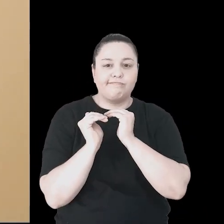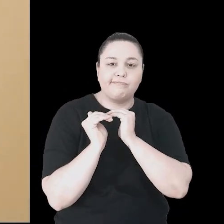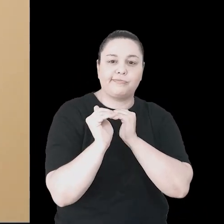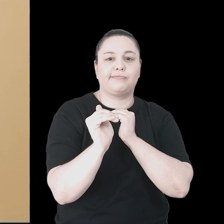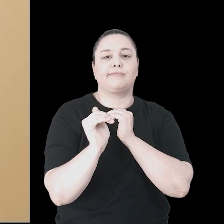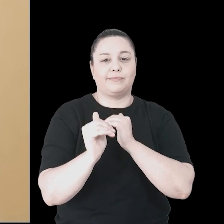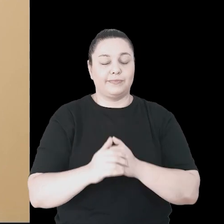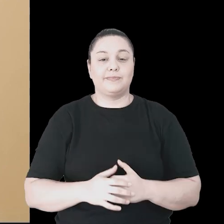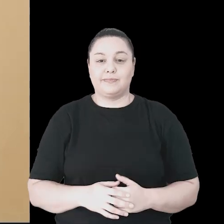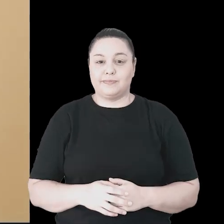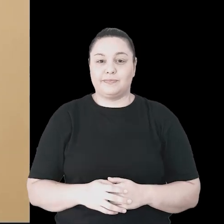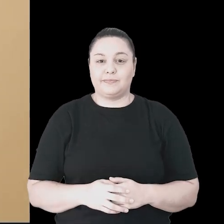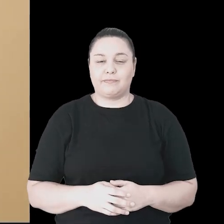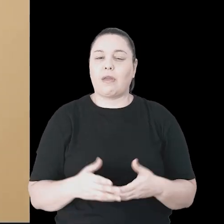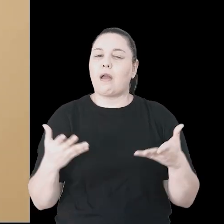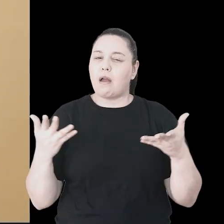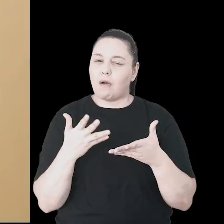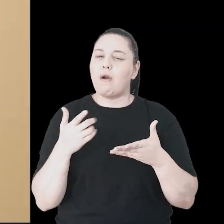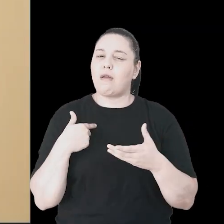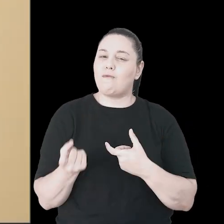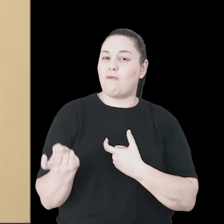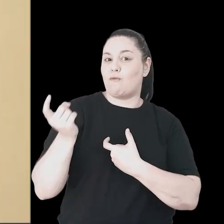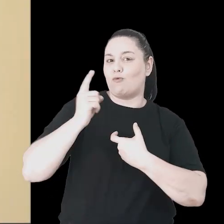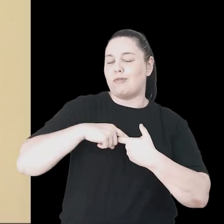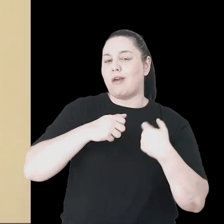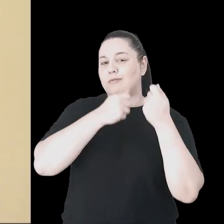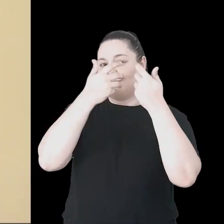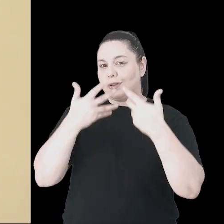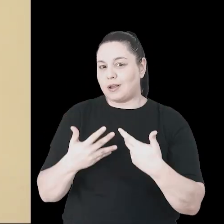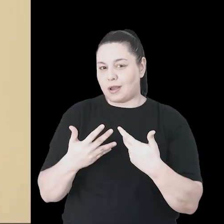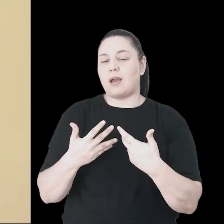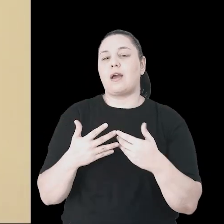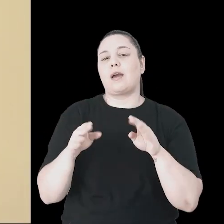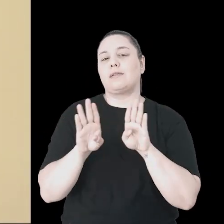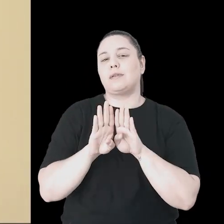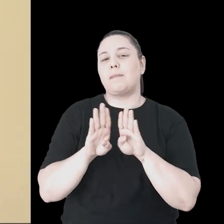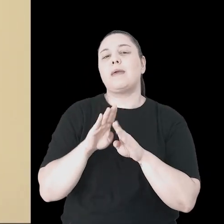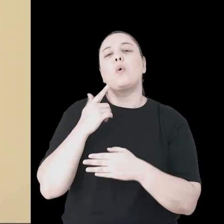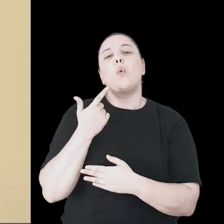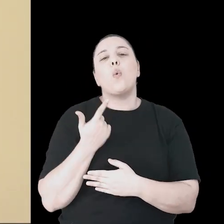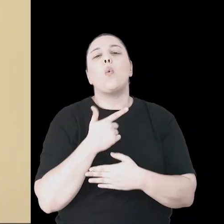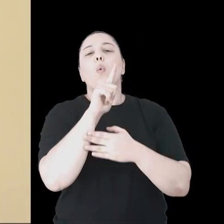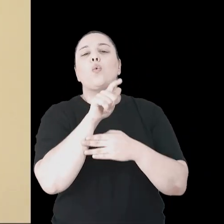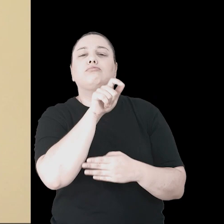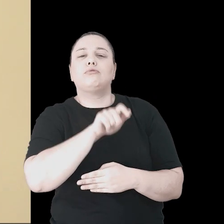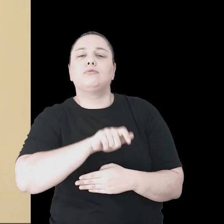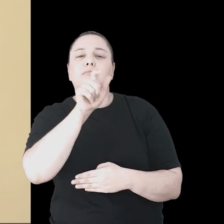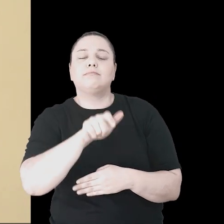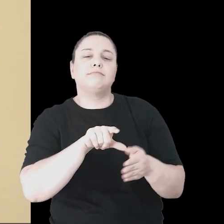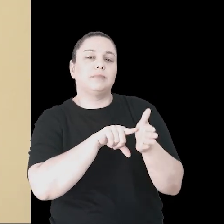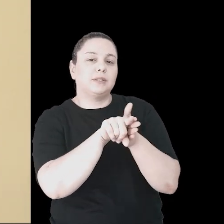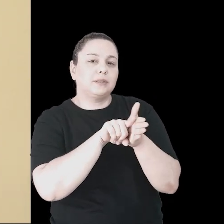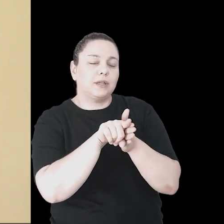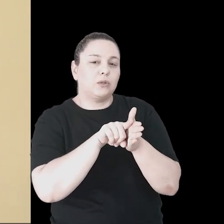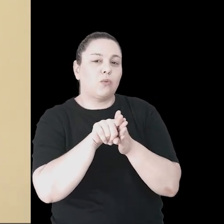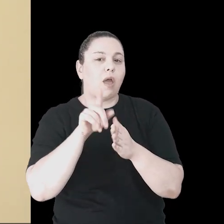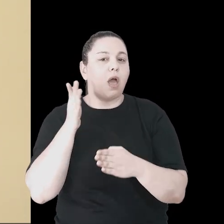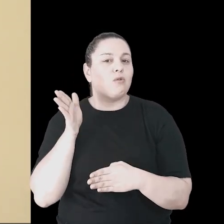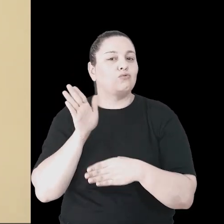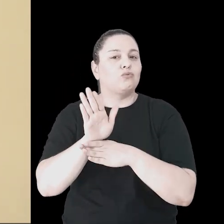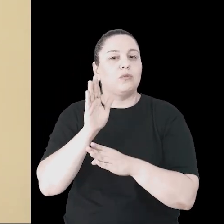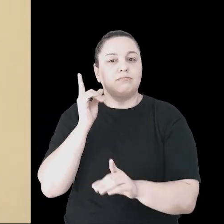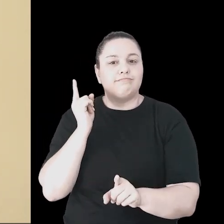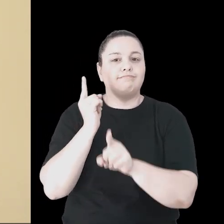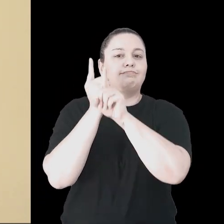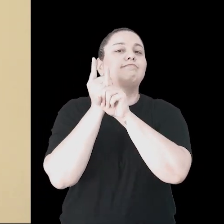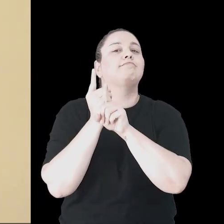de coenterazina ao meio. Vamos voltar a falar agora das contribuições de Shimomura e outros